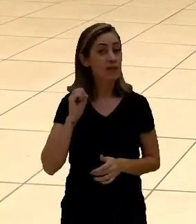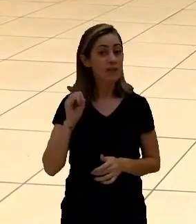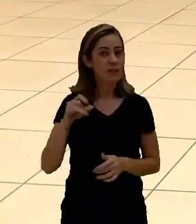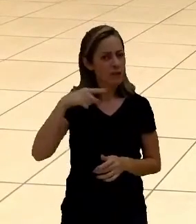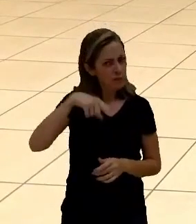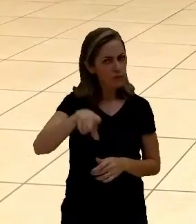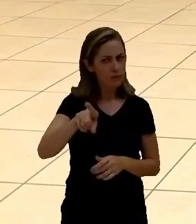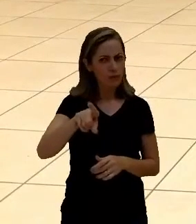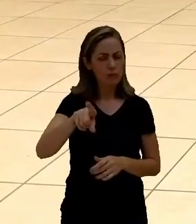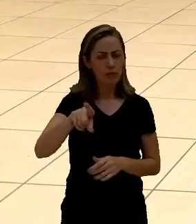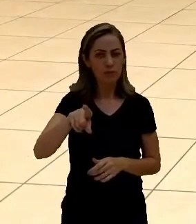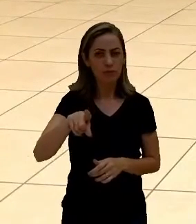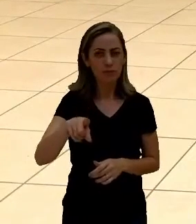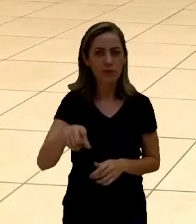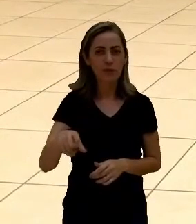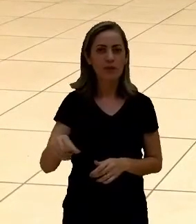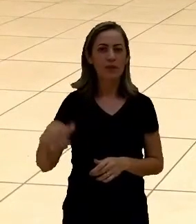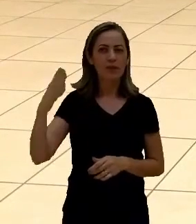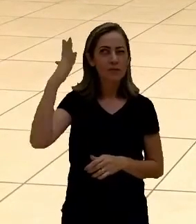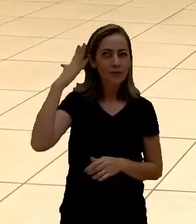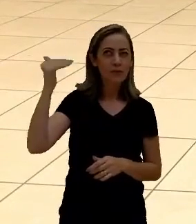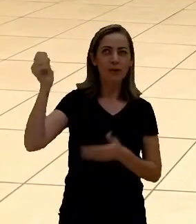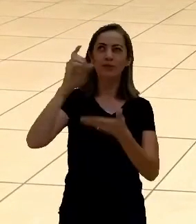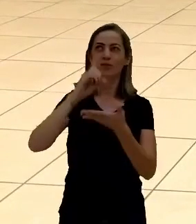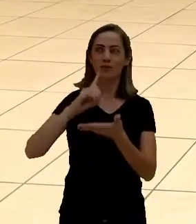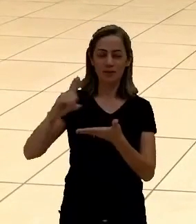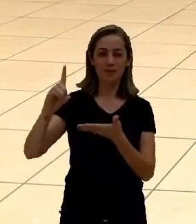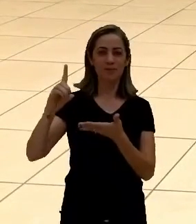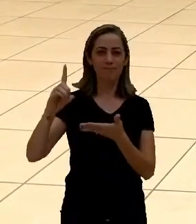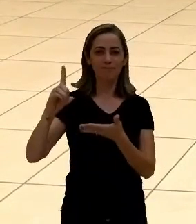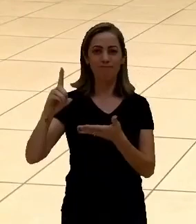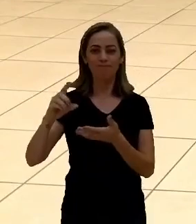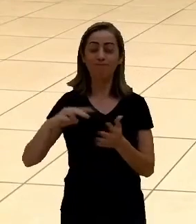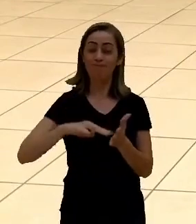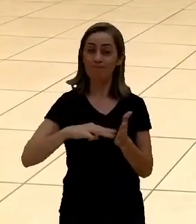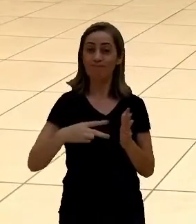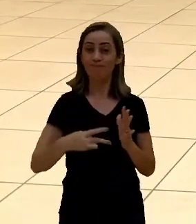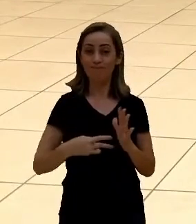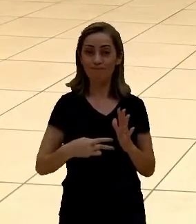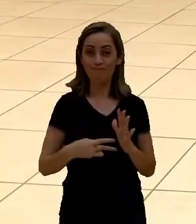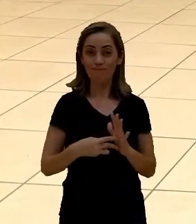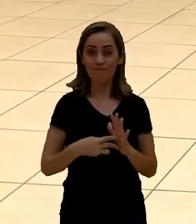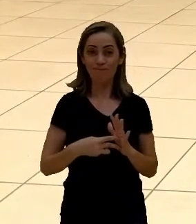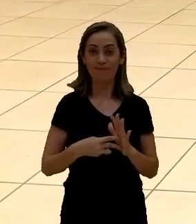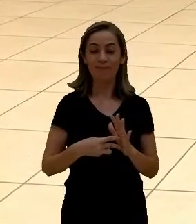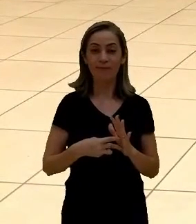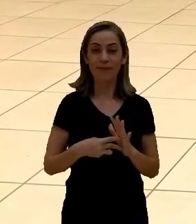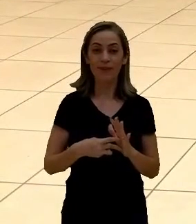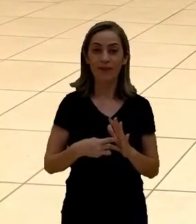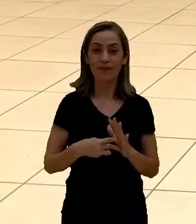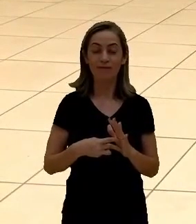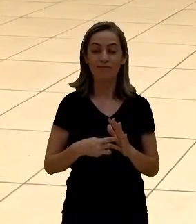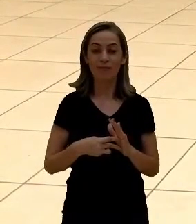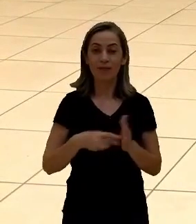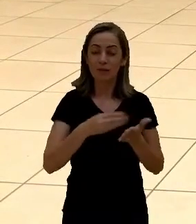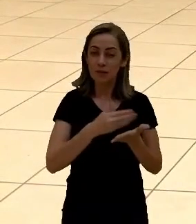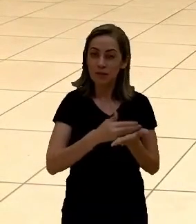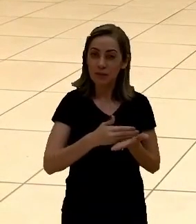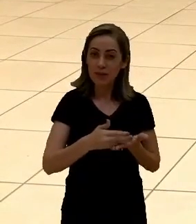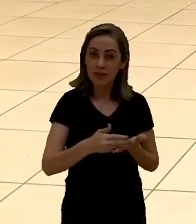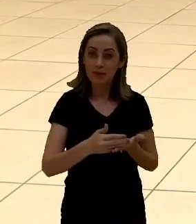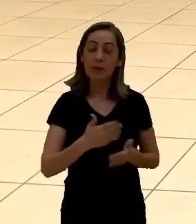se atendo a Este chamado significa que eh já estou iniciando a minha